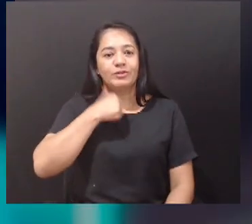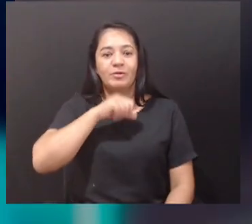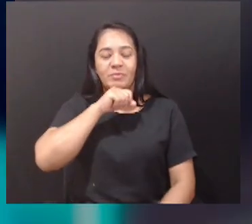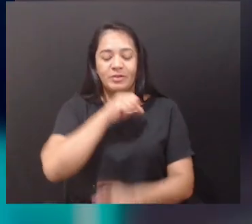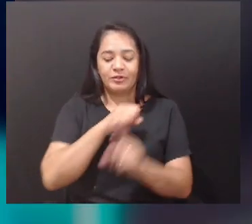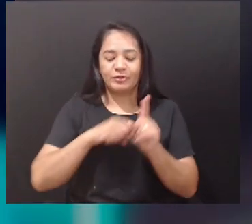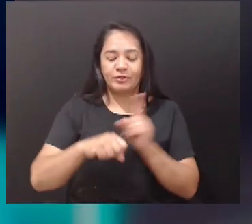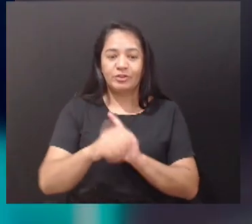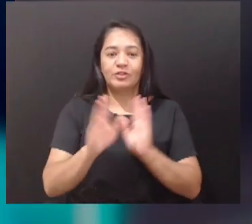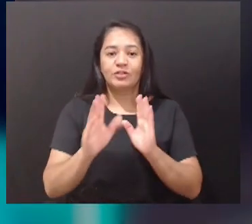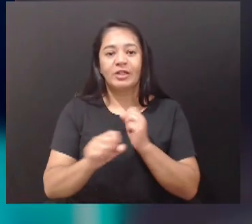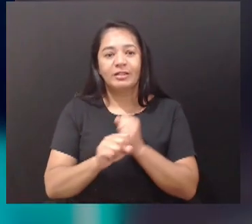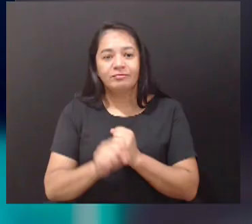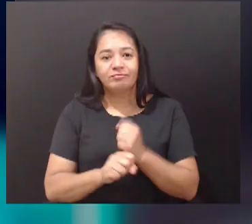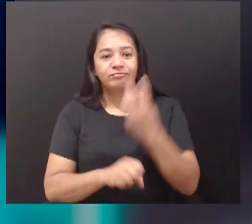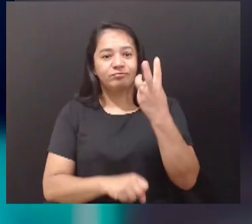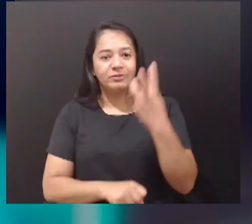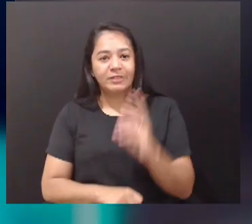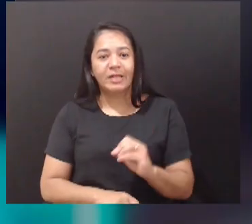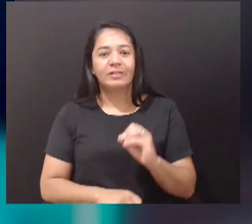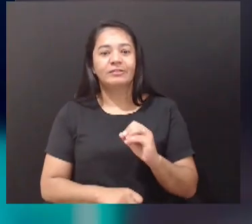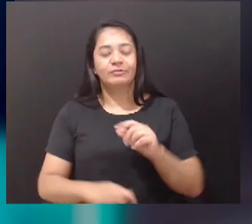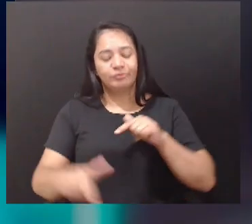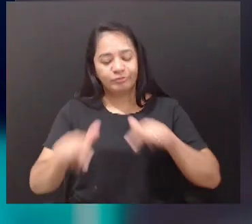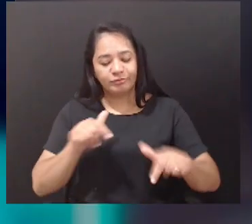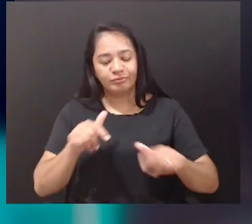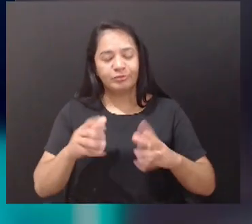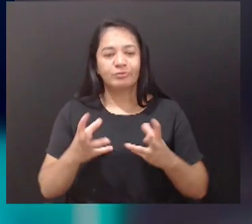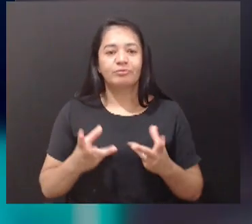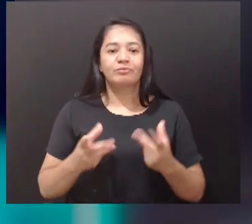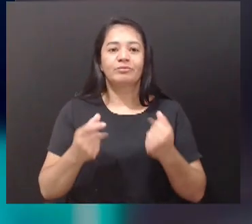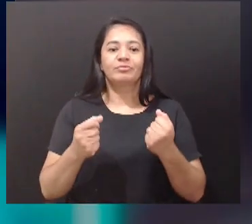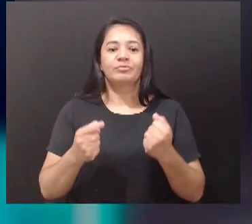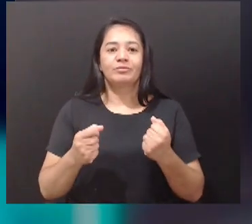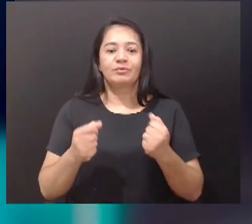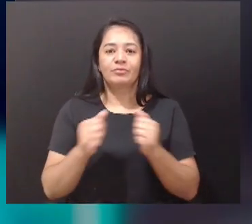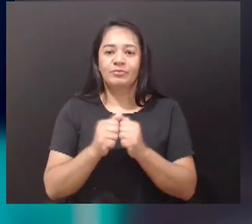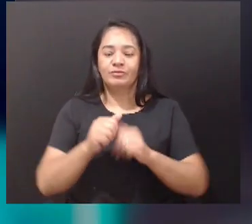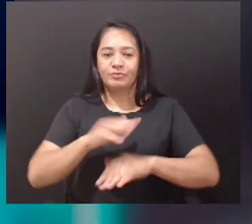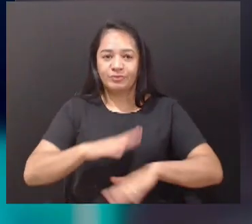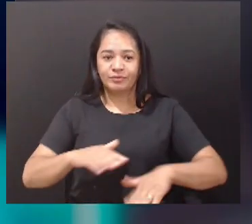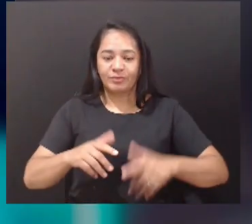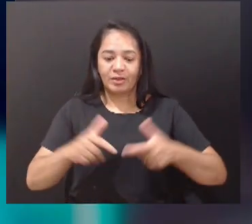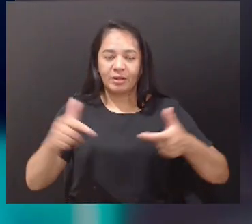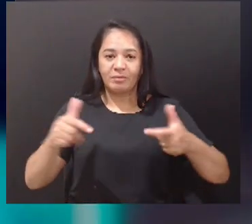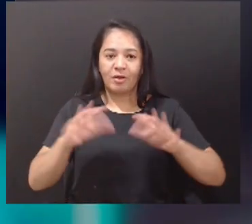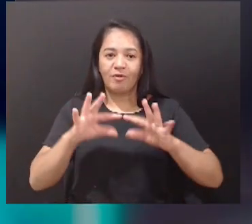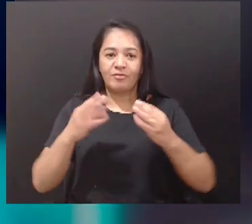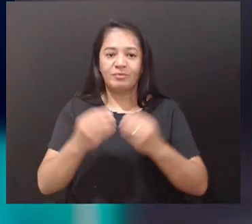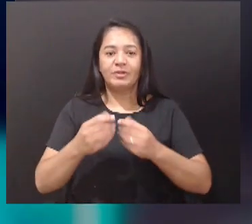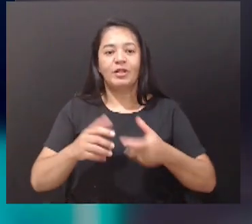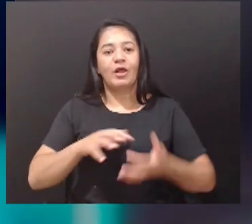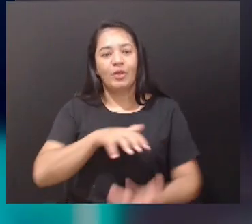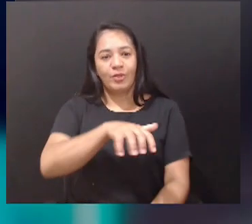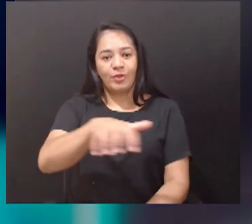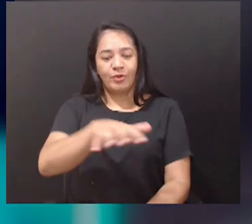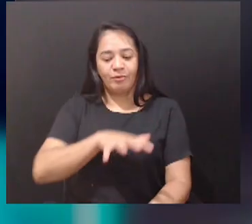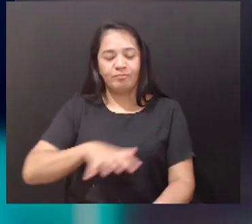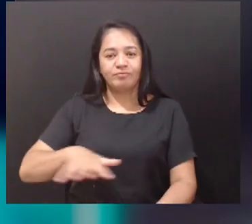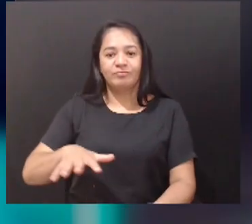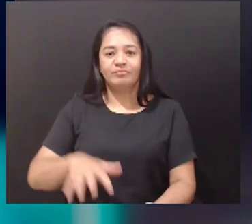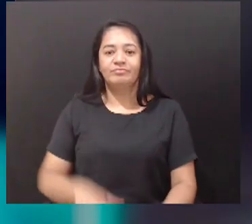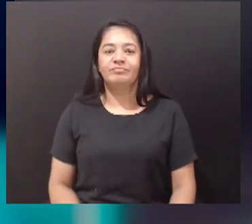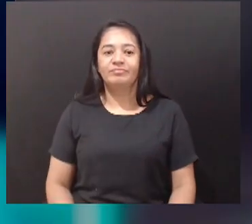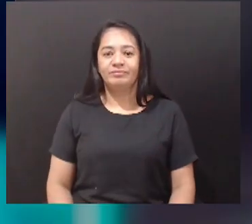serviço prestado com excelência em prol das crianças na maior família do mundo, as aldeias infantis